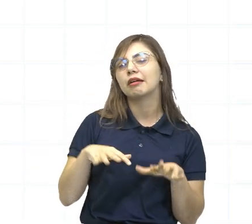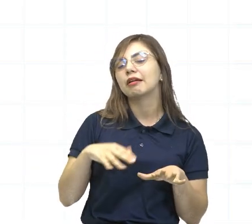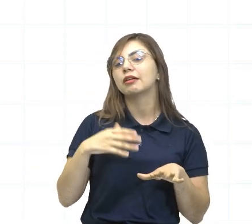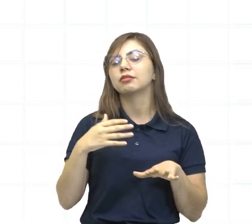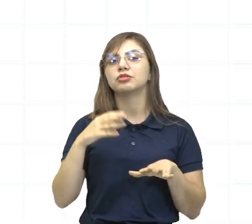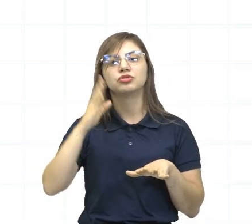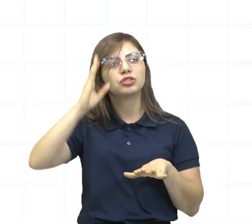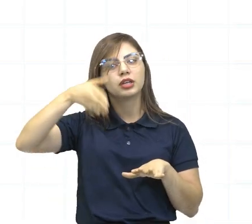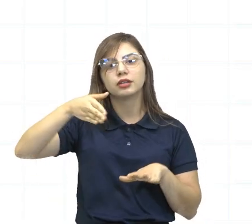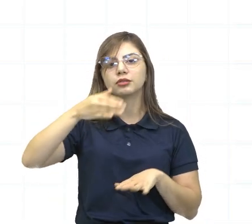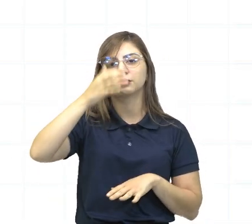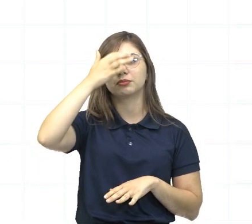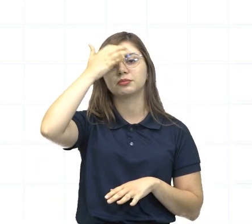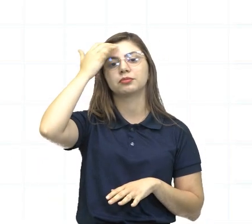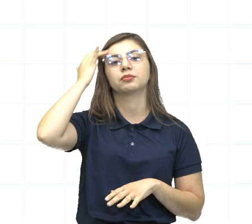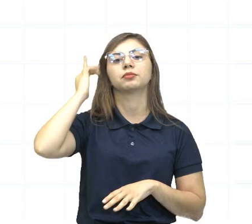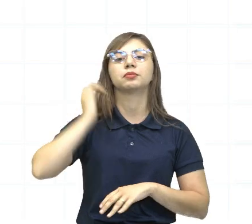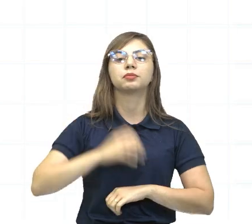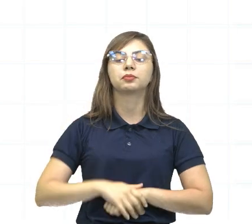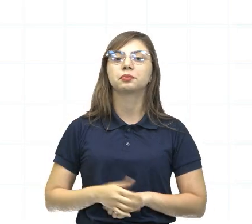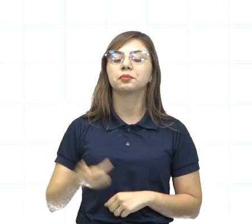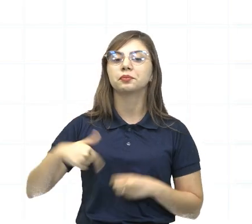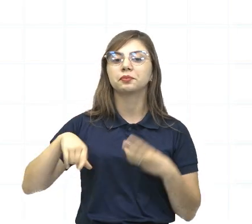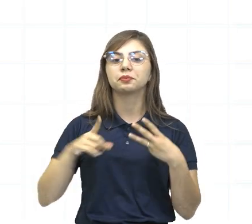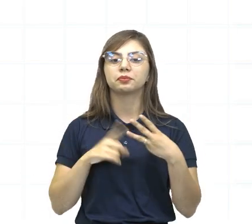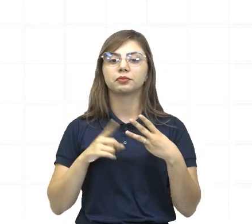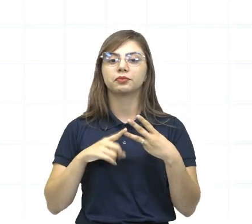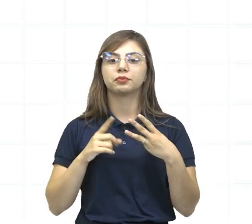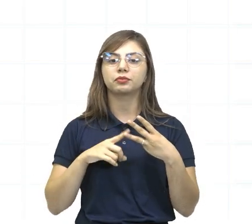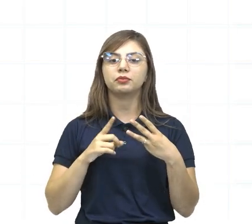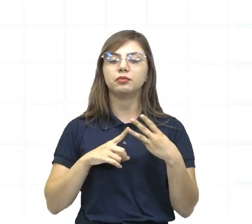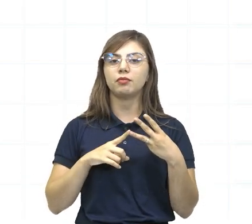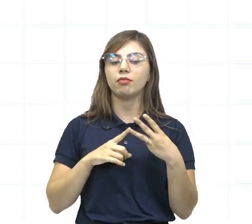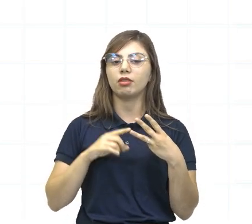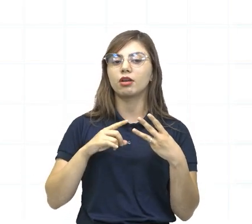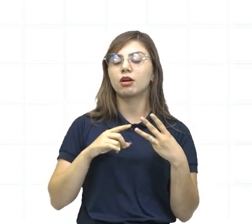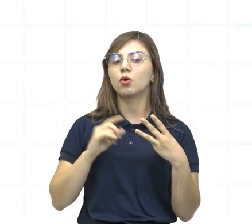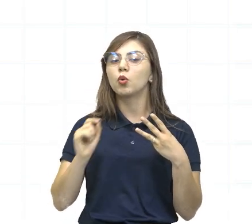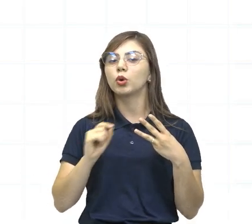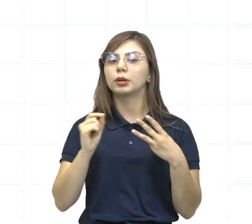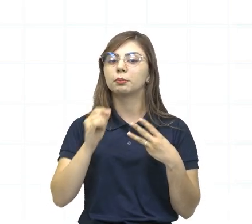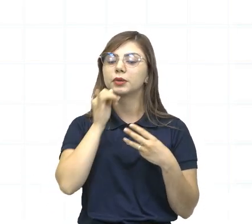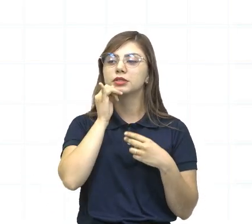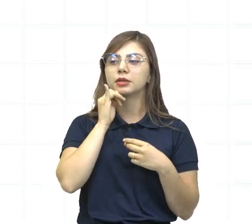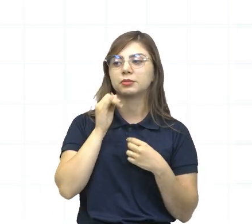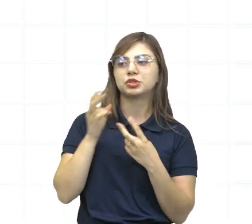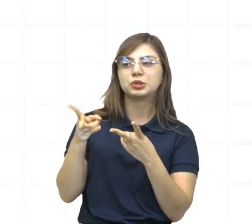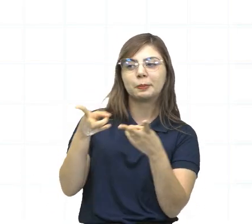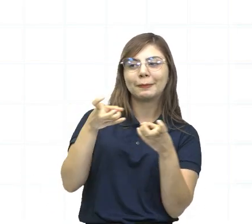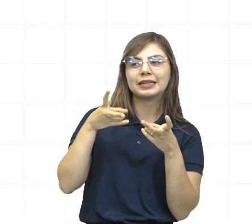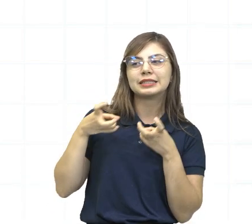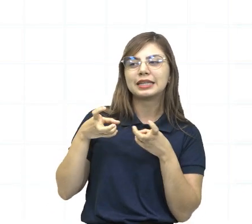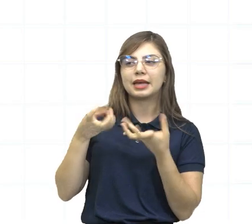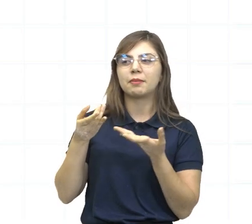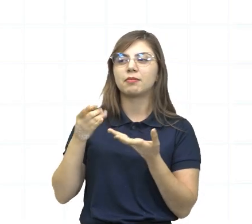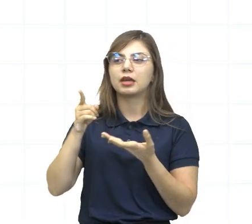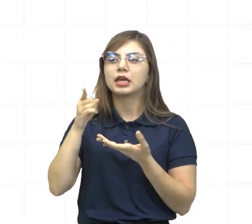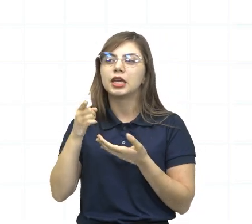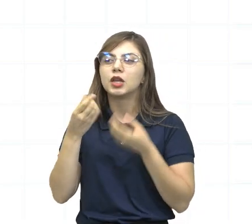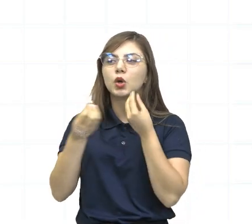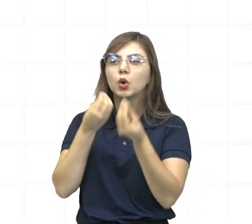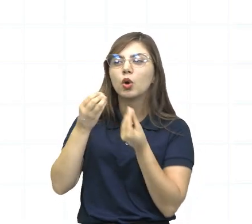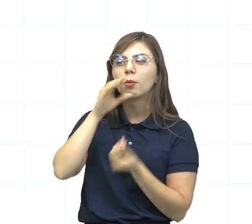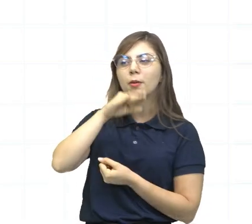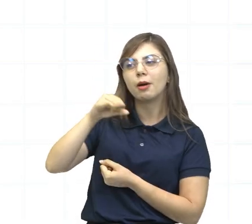Verbal cues, né, que são aquelas pistas que a gente utiliza ali, né, verbalmente. Então, o discurso verbal